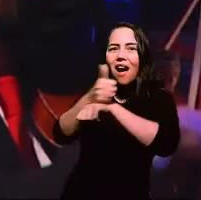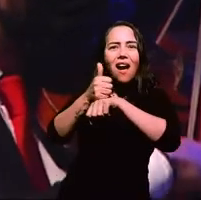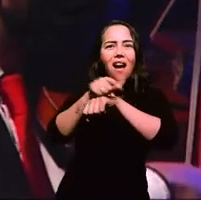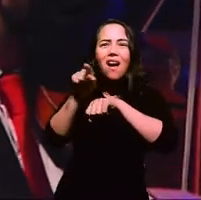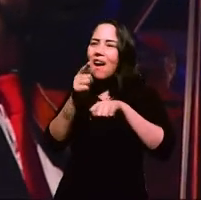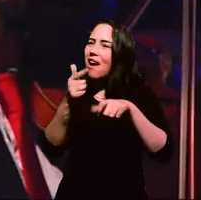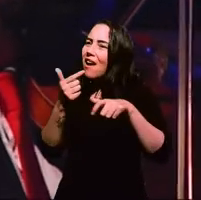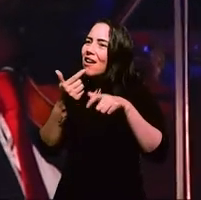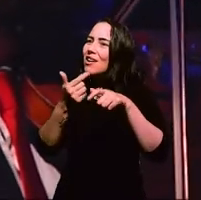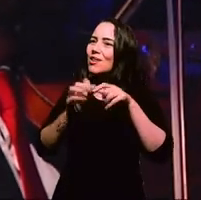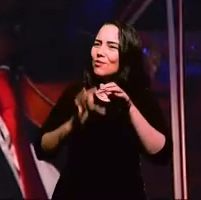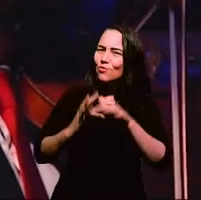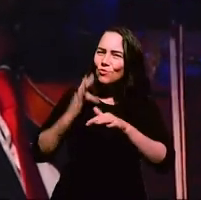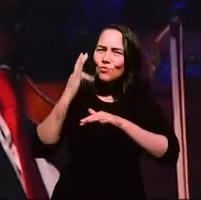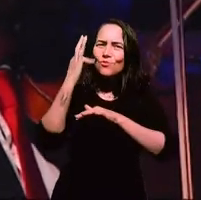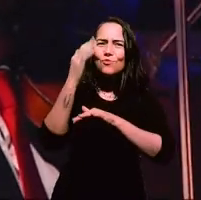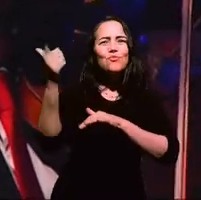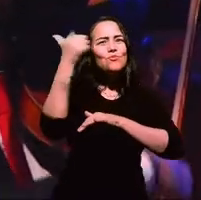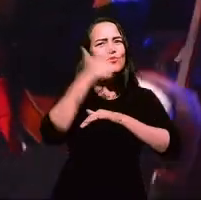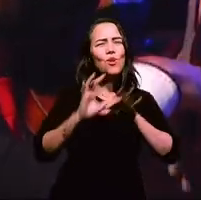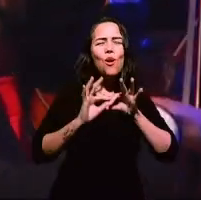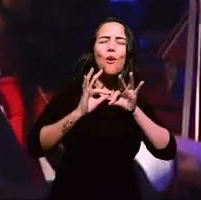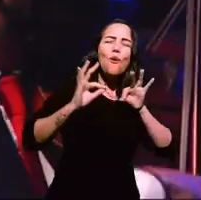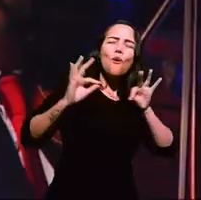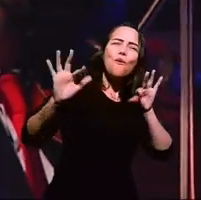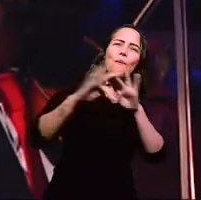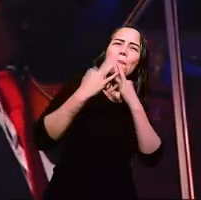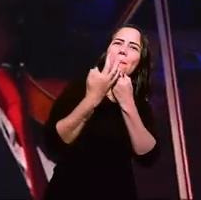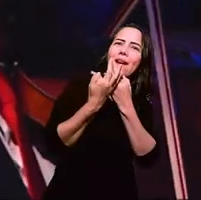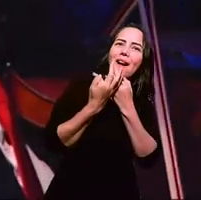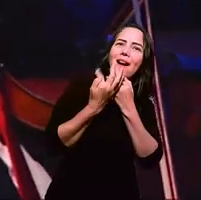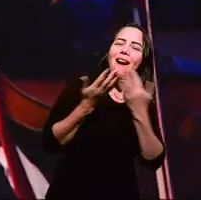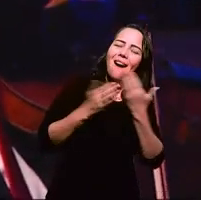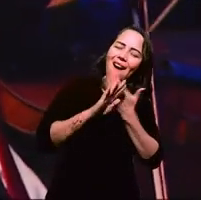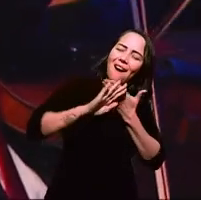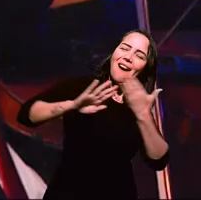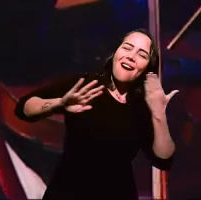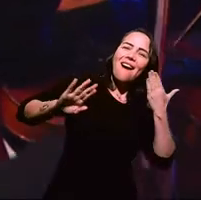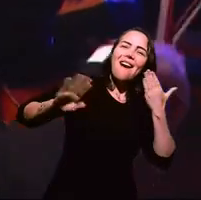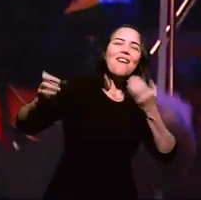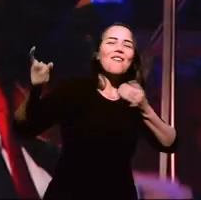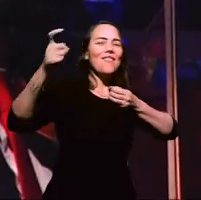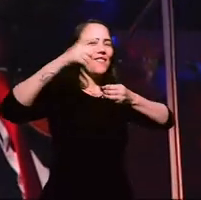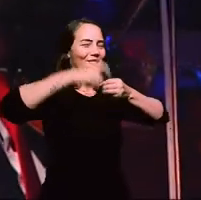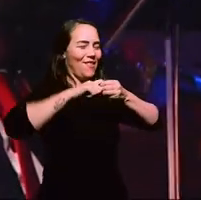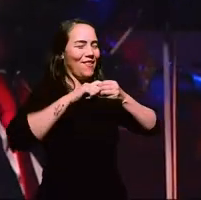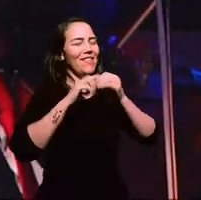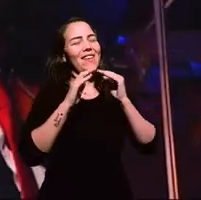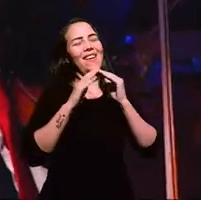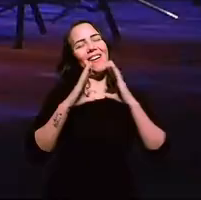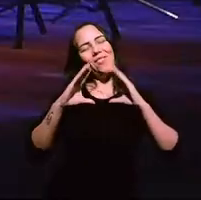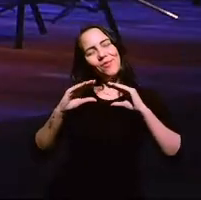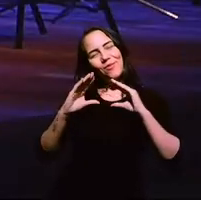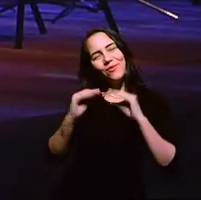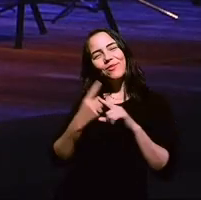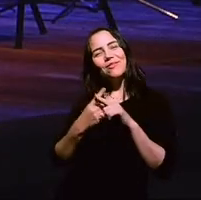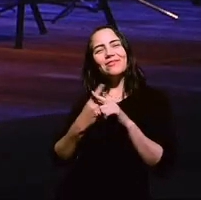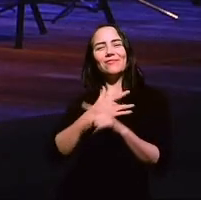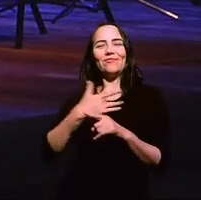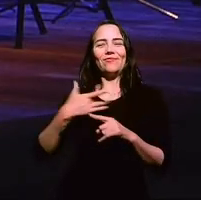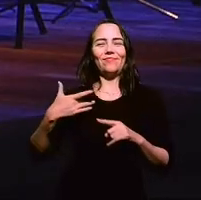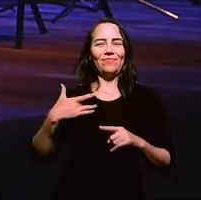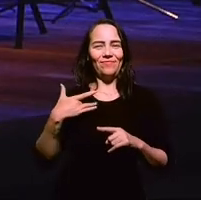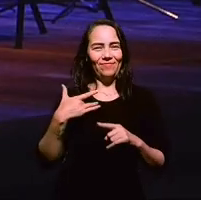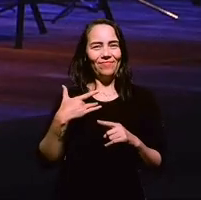seus familiares para protegê-los e agora voltam aos seus lares, um pouco mais confortáveis e com